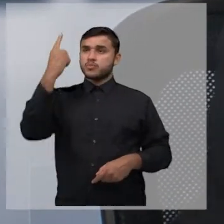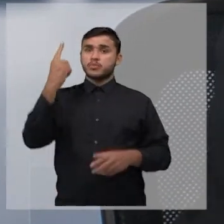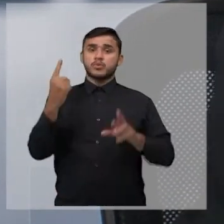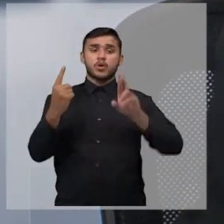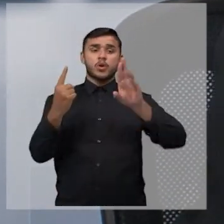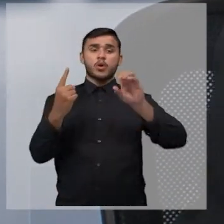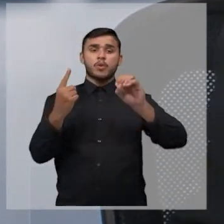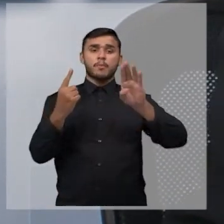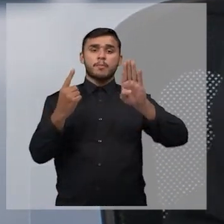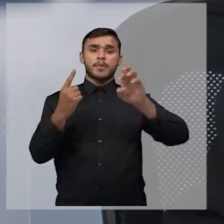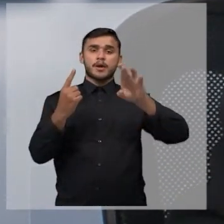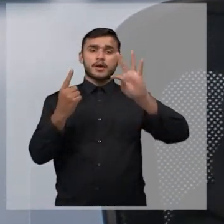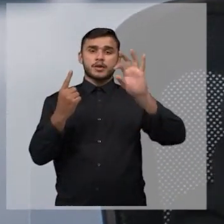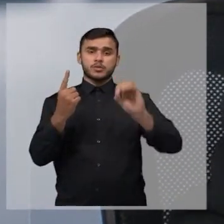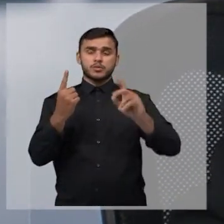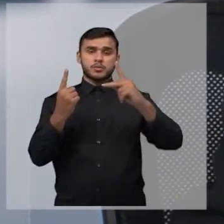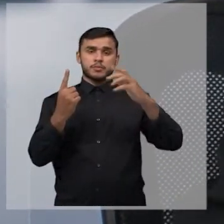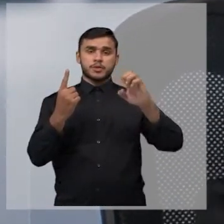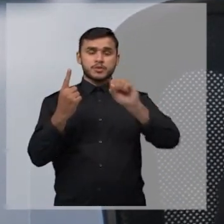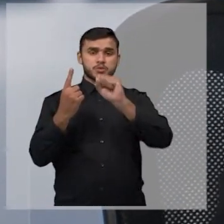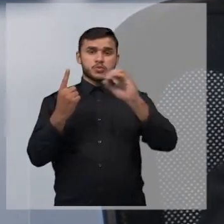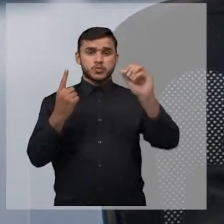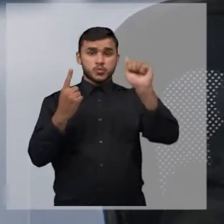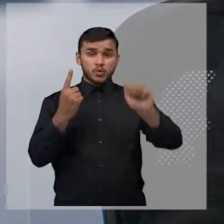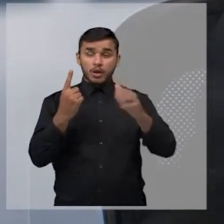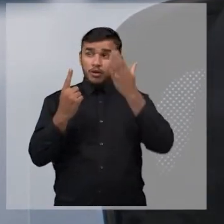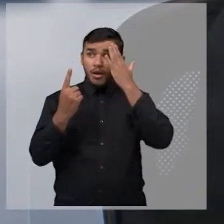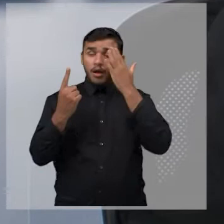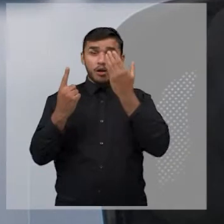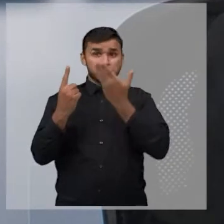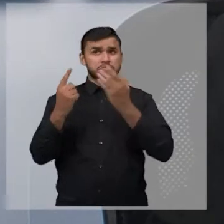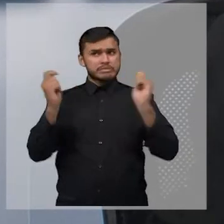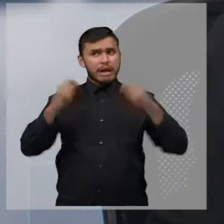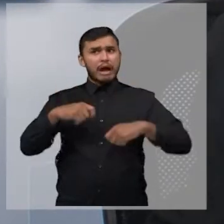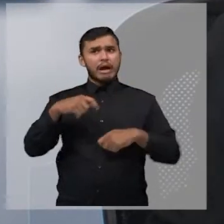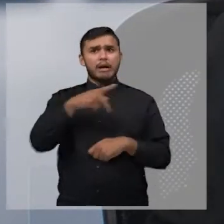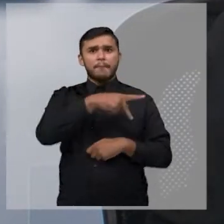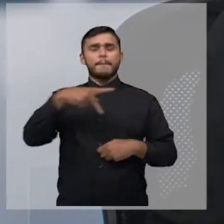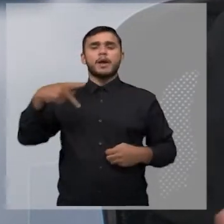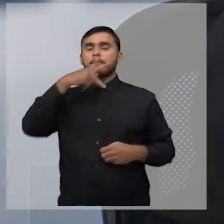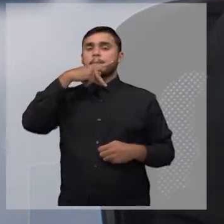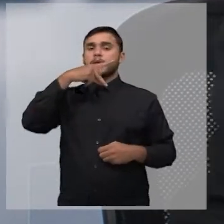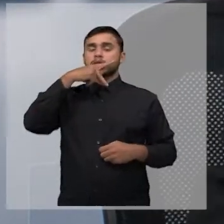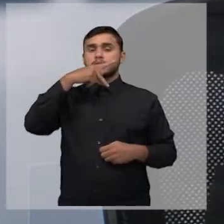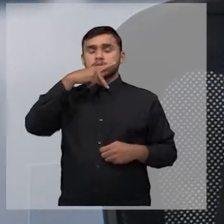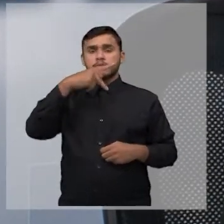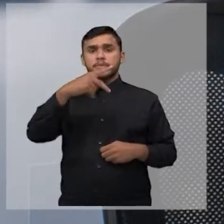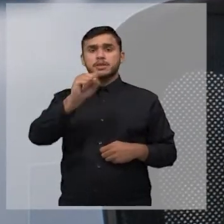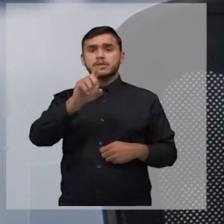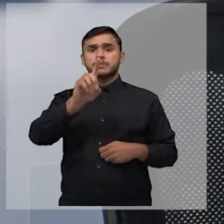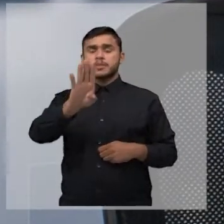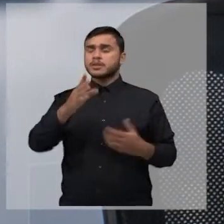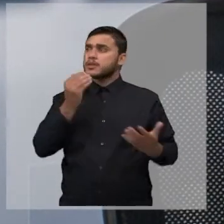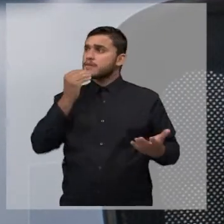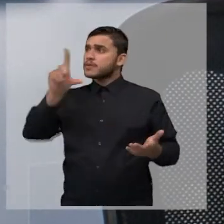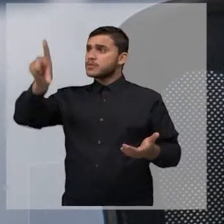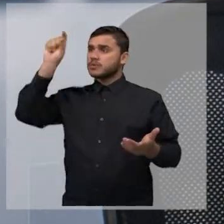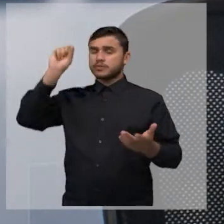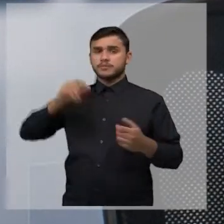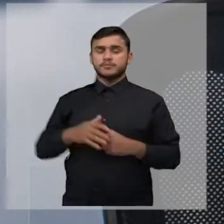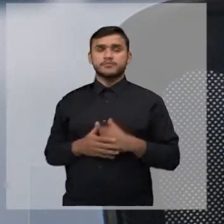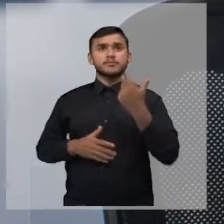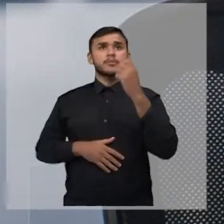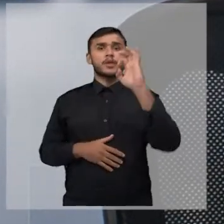Roberto Pessoa. Também eu acho que teria condições de assumir à frente desse partido. Tem o ex-governador Lúcio Alcântara, que agora se encontra